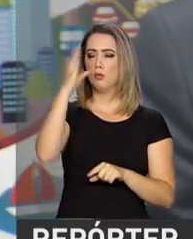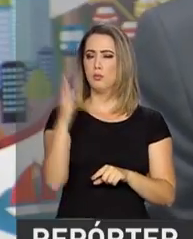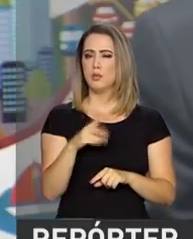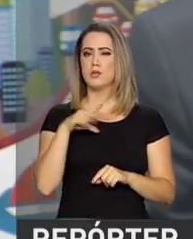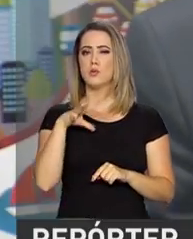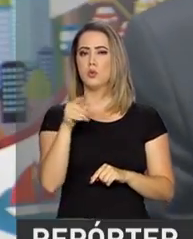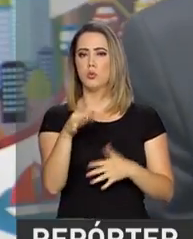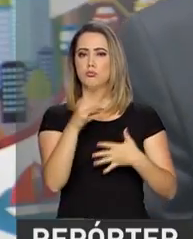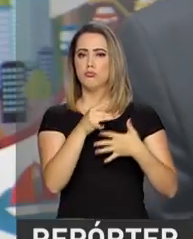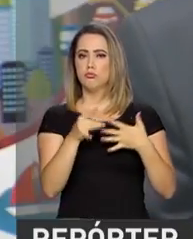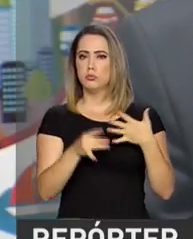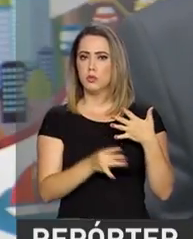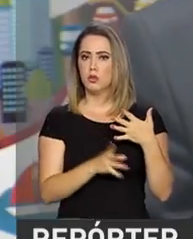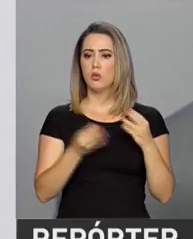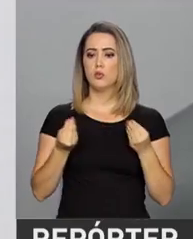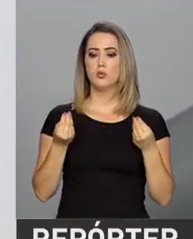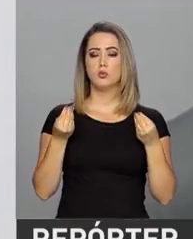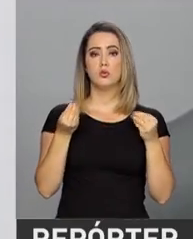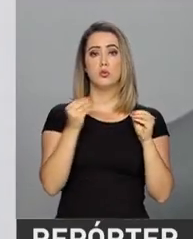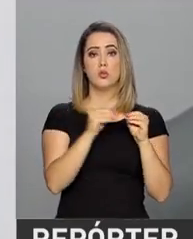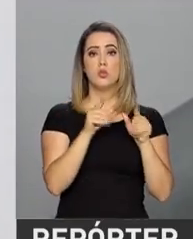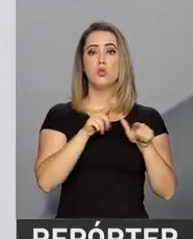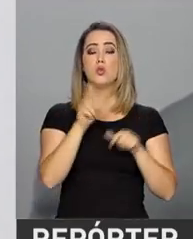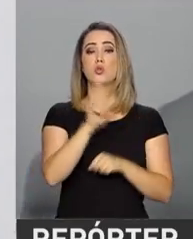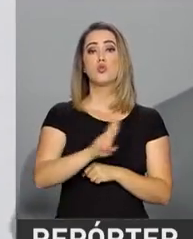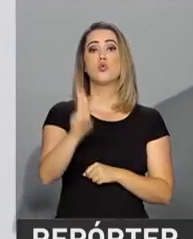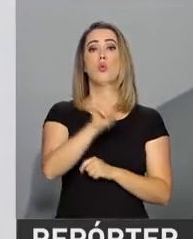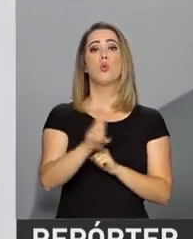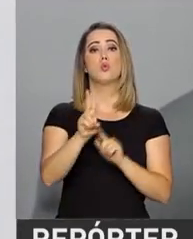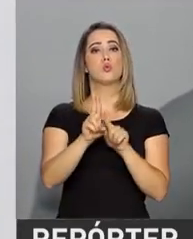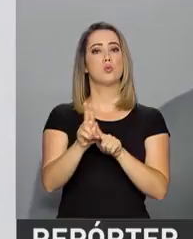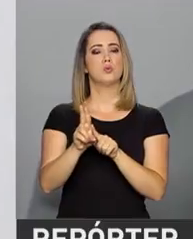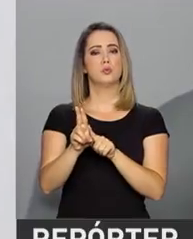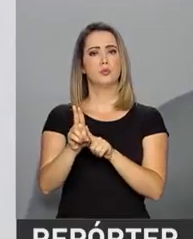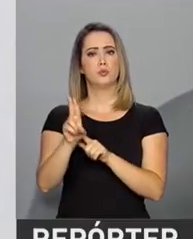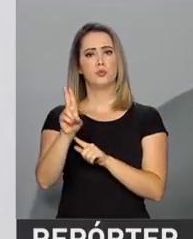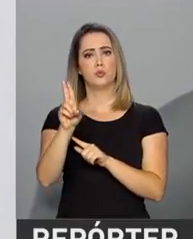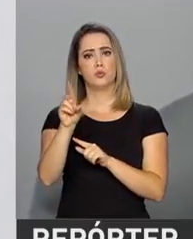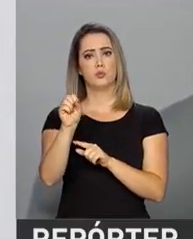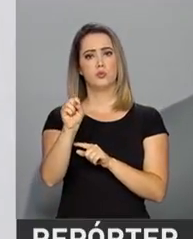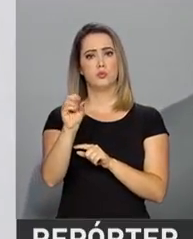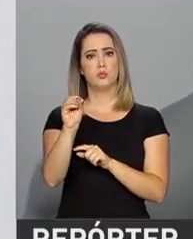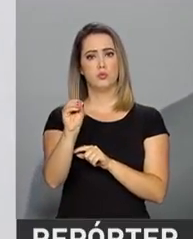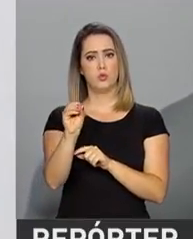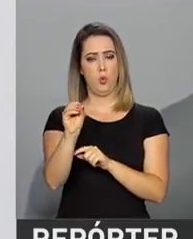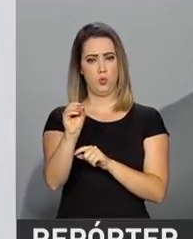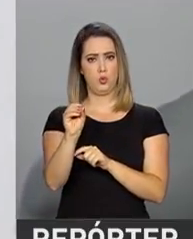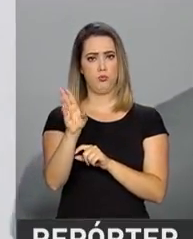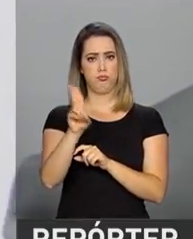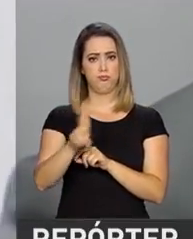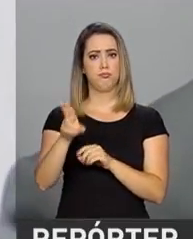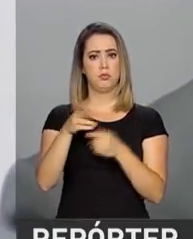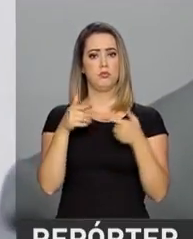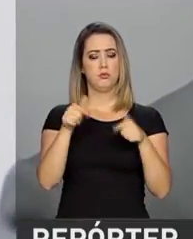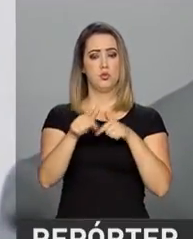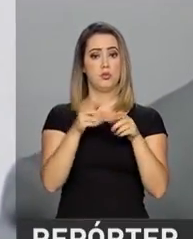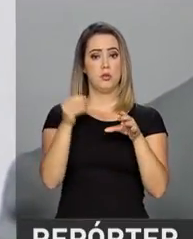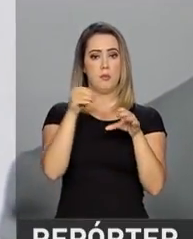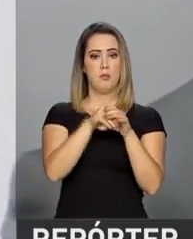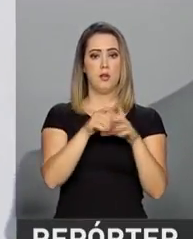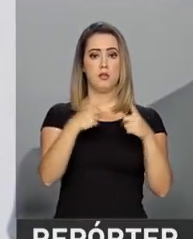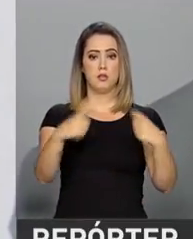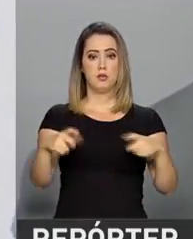um plano consistente de ocupação. O secretário nacional de alto rendimento do governo federal e campeão olímpico, Rogério